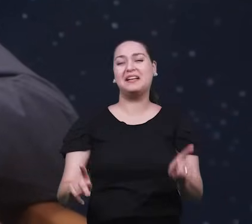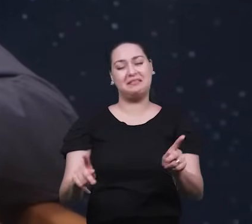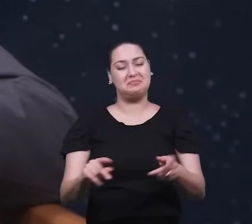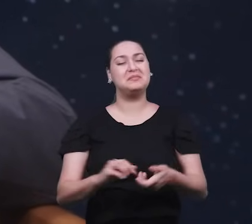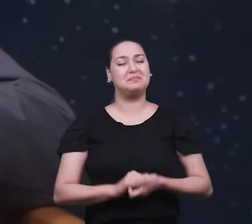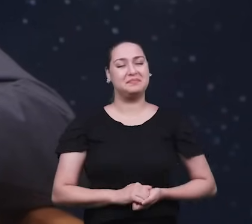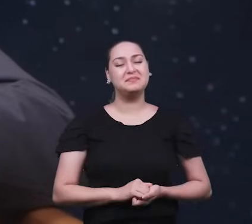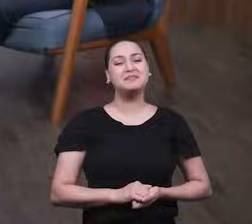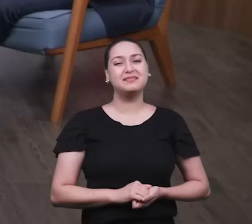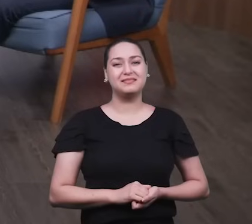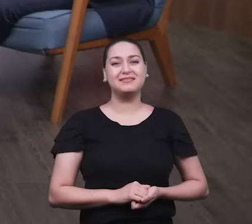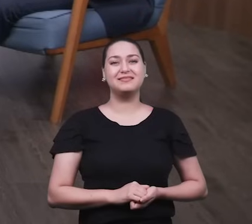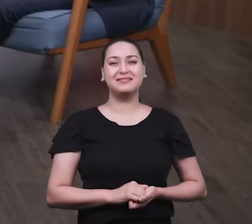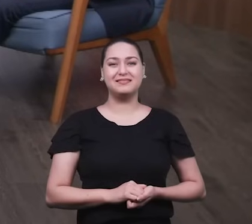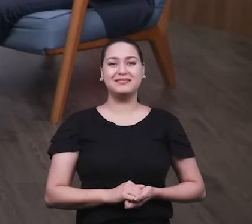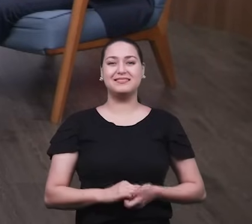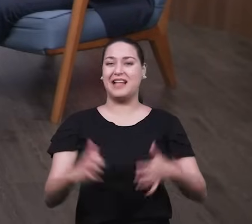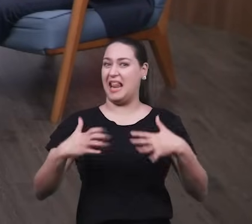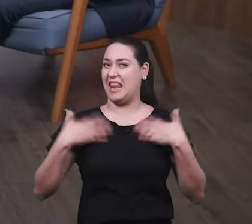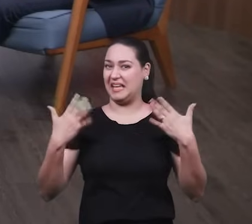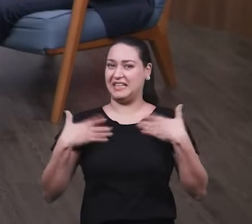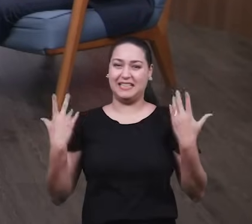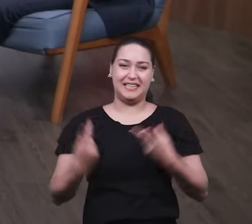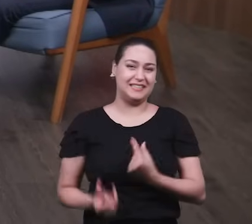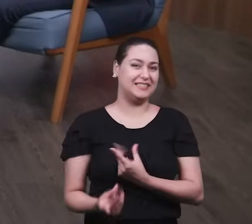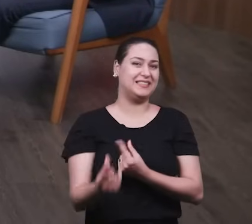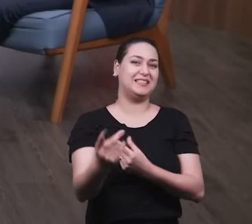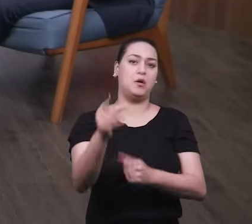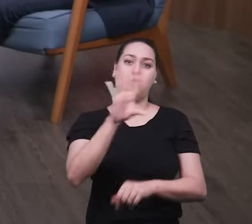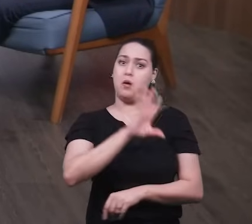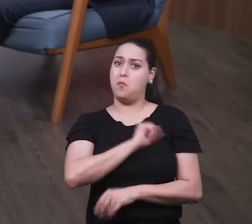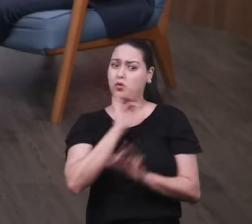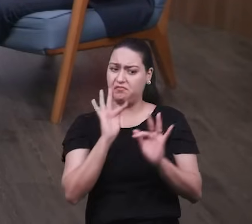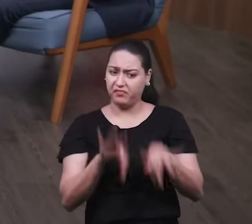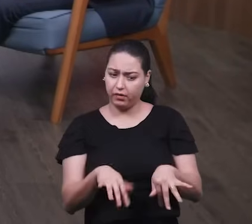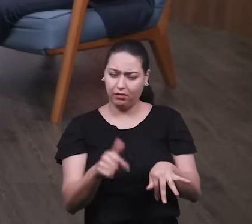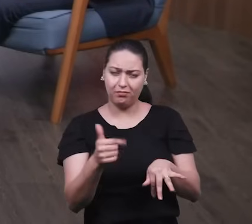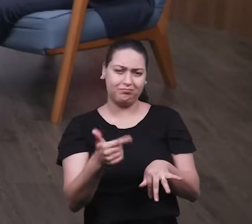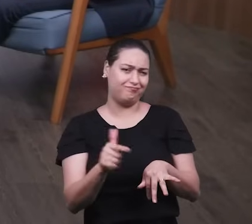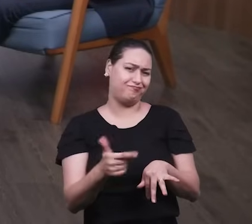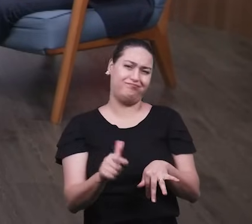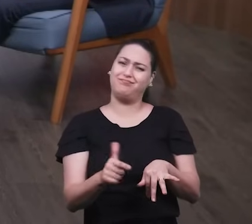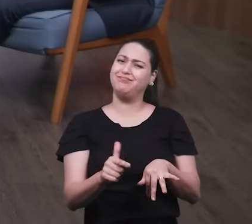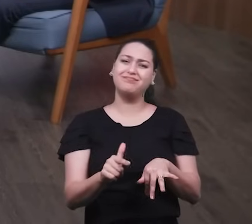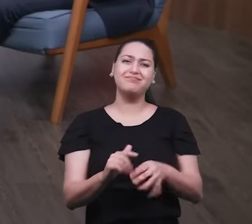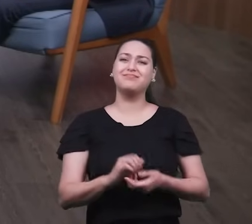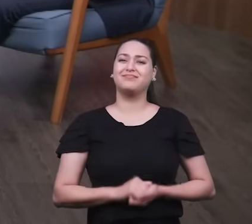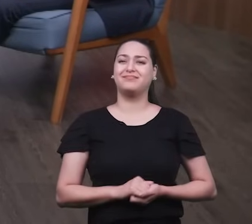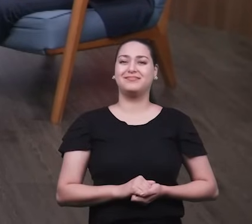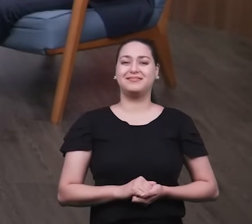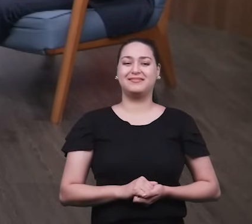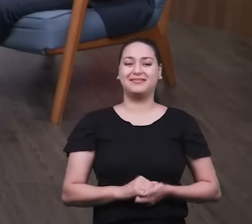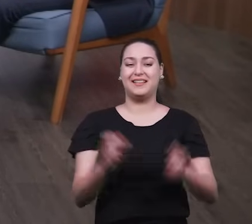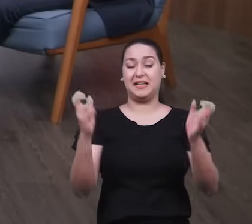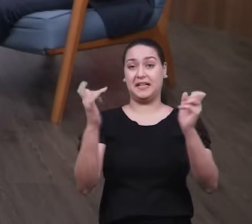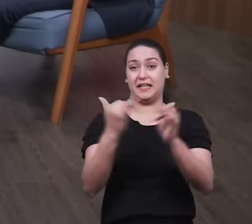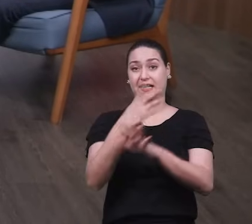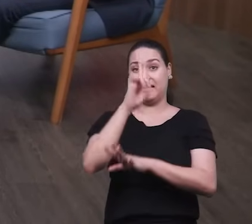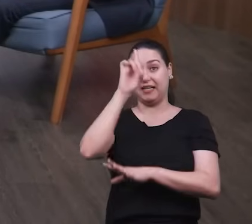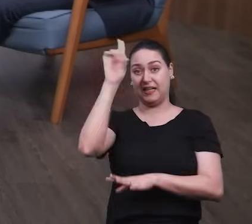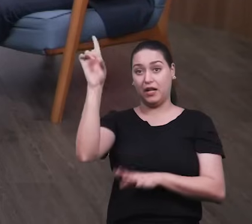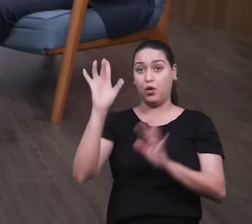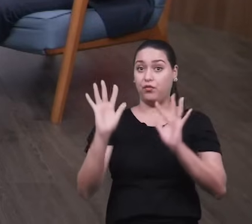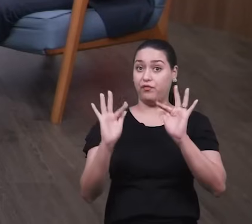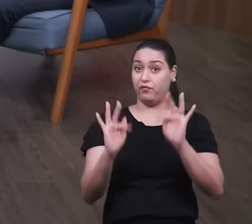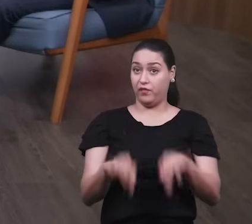versículo de Apocalipse, né? Glórias a Deus. Aí sim, aí vai ser uma alegria eterna, um amor que nunca se acabará. Glórias a Deus. Estamos chegando